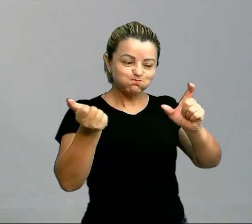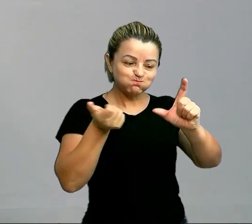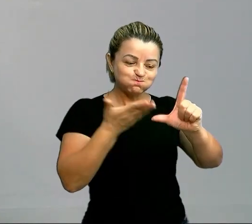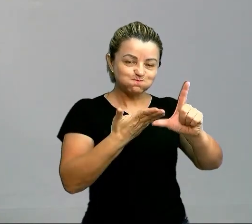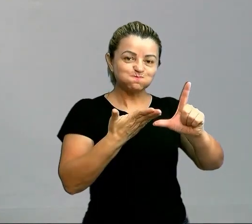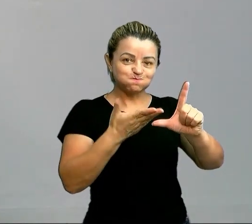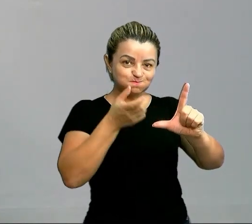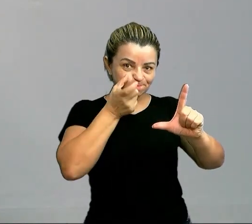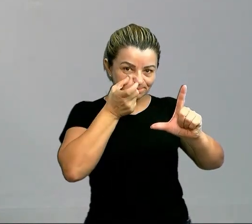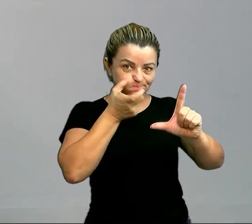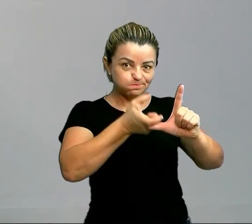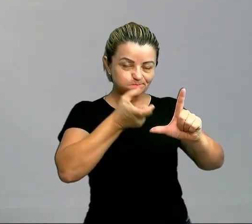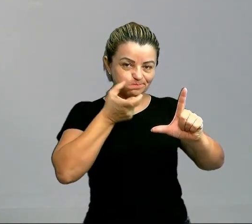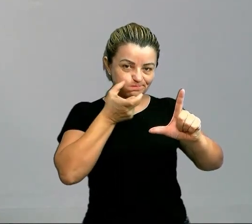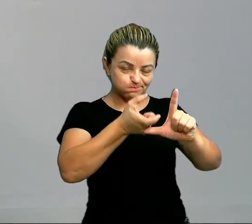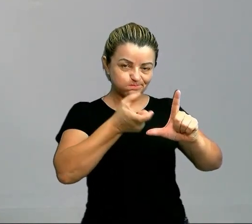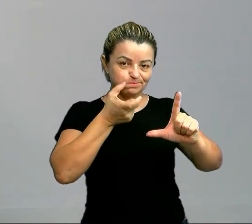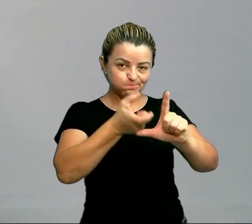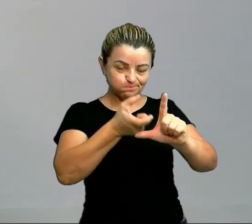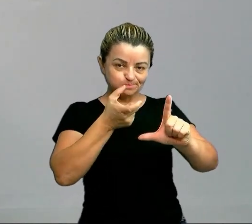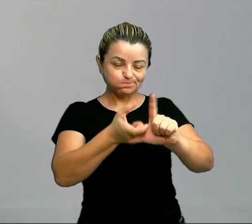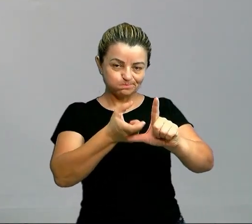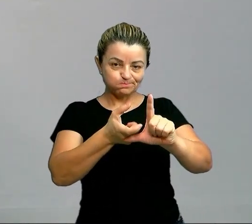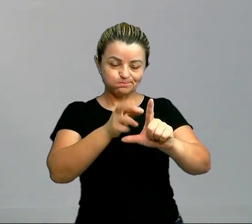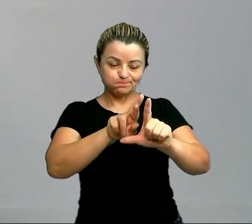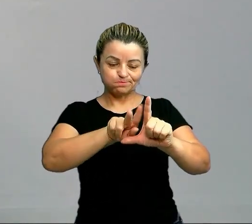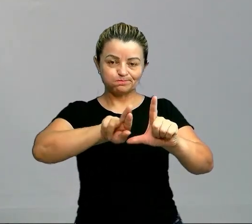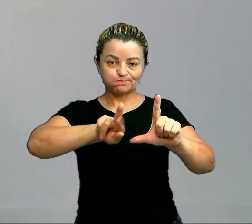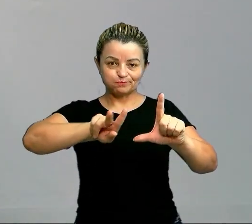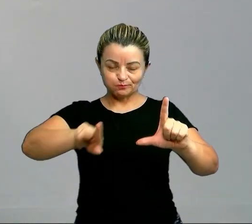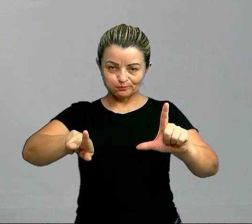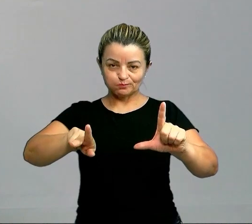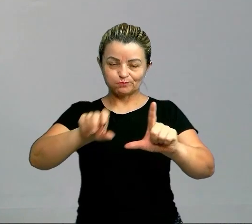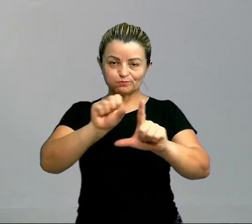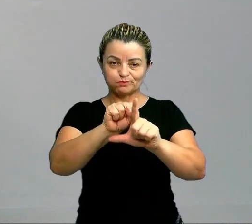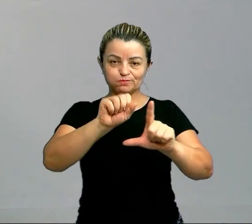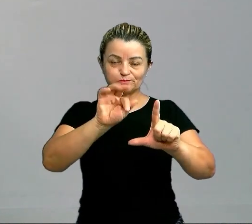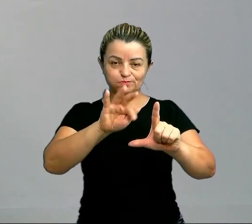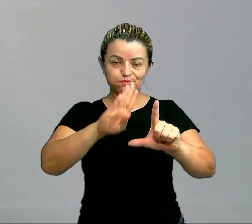vocês estejam sempre ligados na nossa coletânea do Sistema Farias